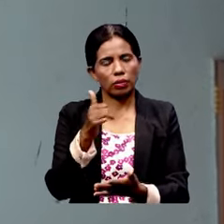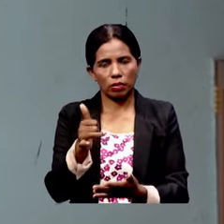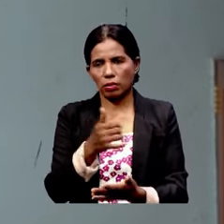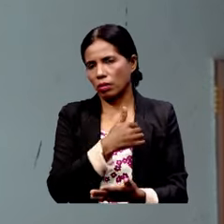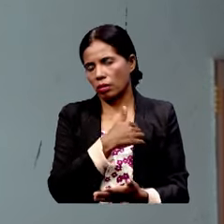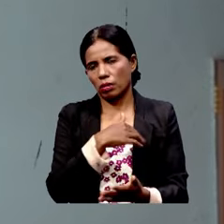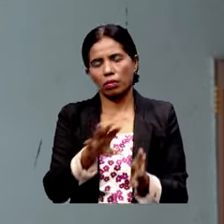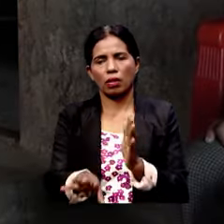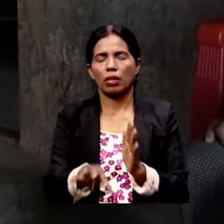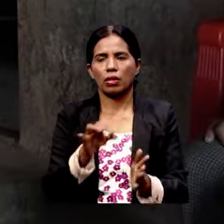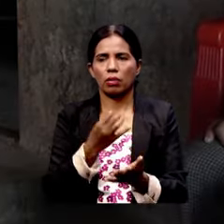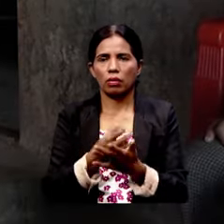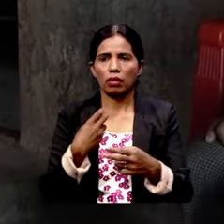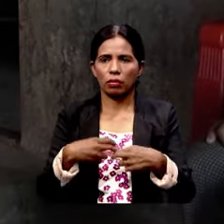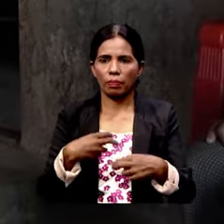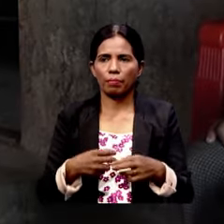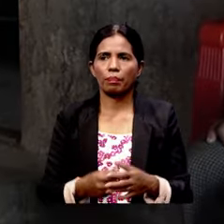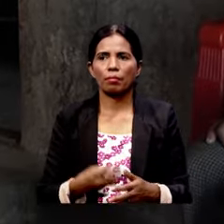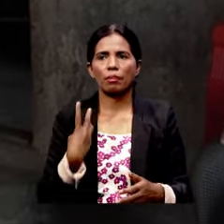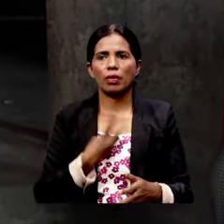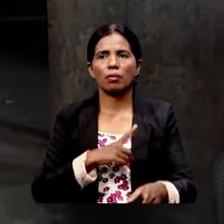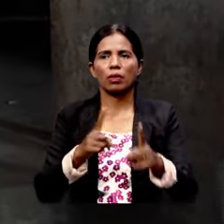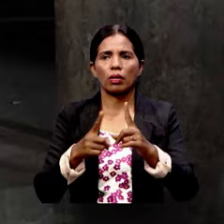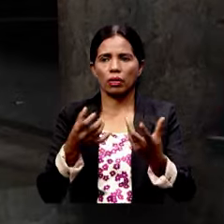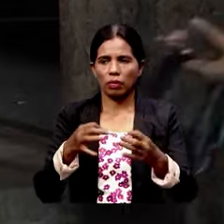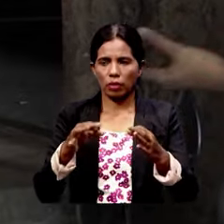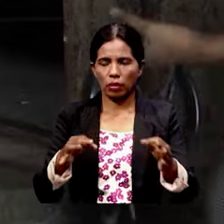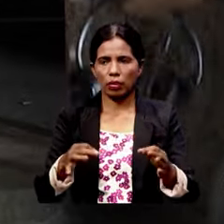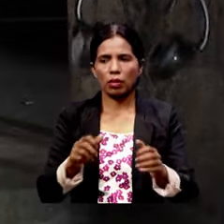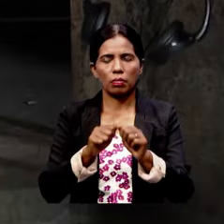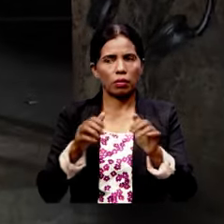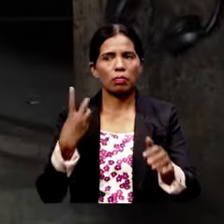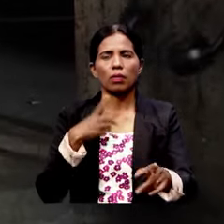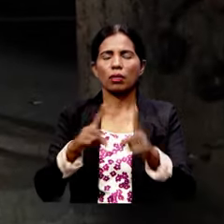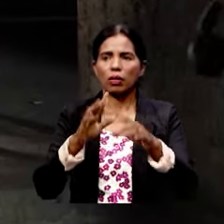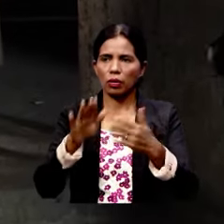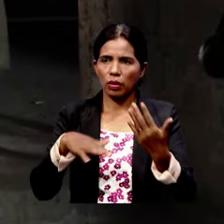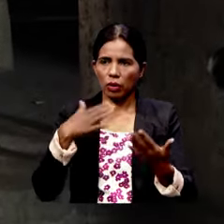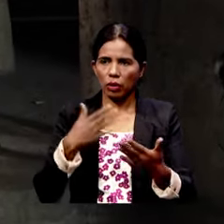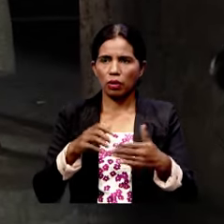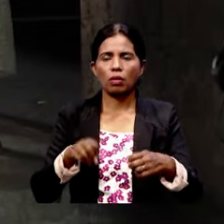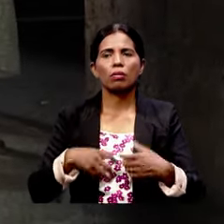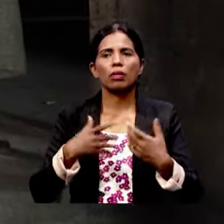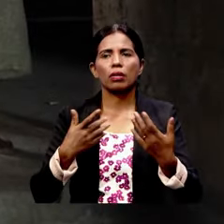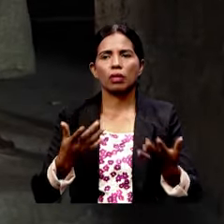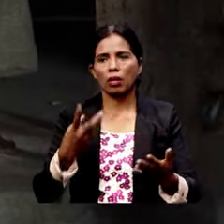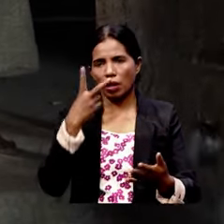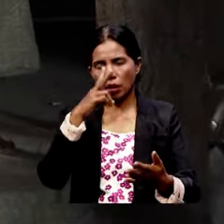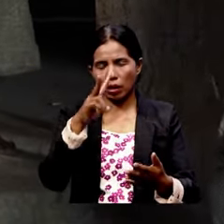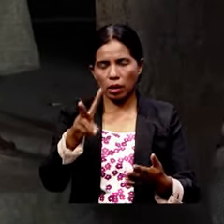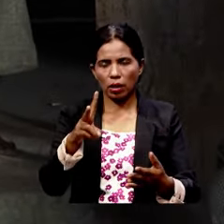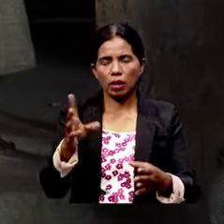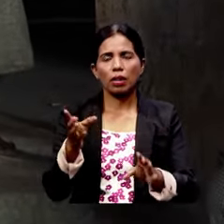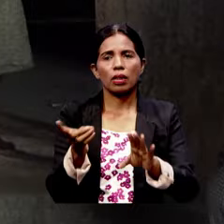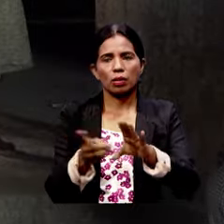se dá, ida nem mas é arrasca. A mim ida nem a mim qualidade outro, a minha ouro administrador mas qualidade outro, dia na tua alvo insa para turus ninha surat sira nem mas